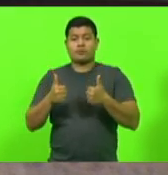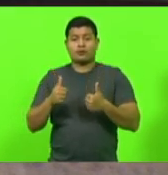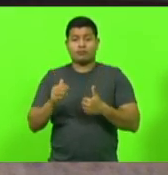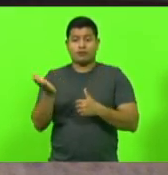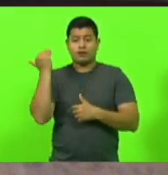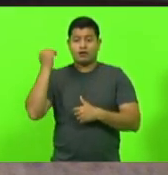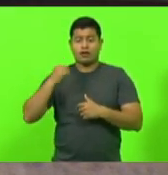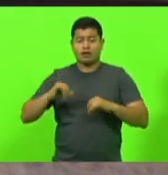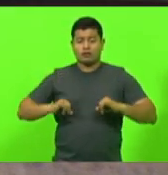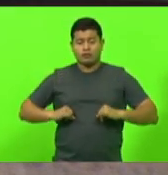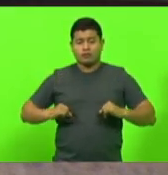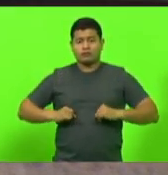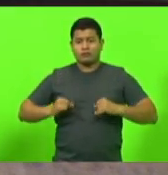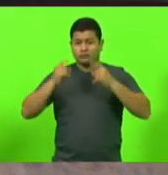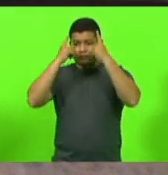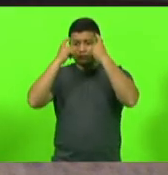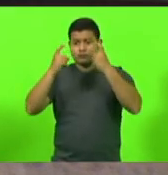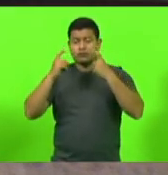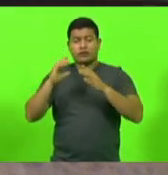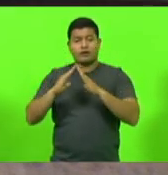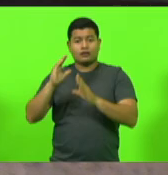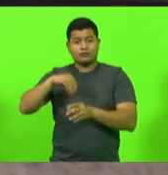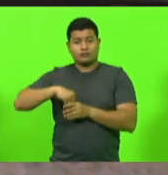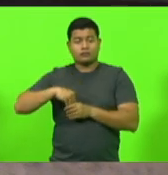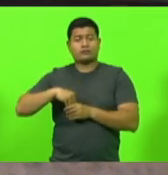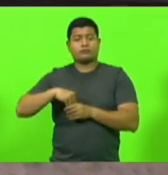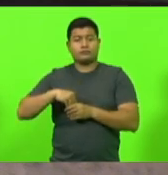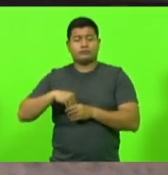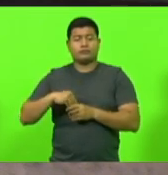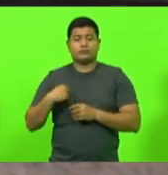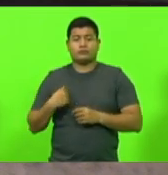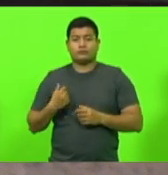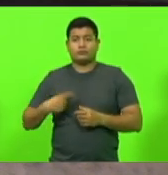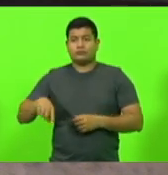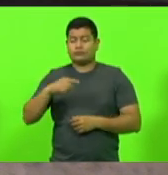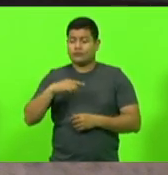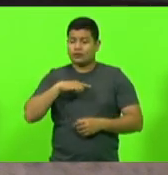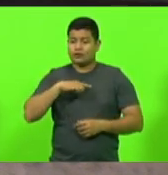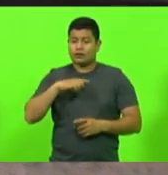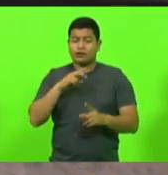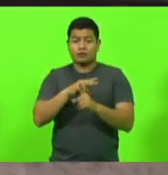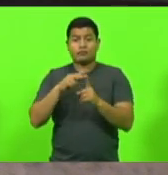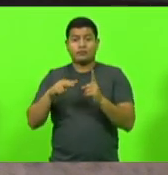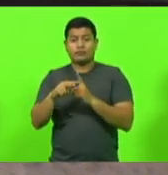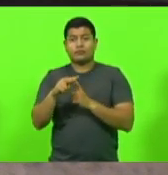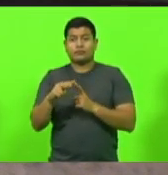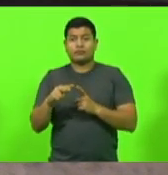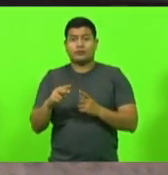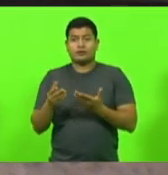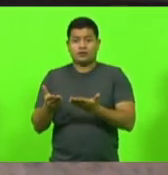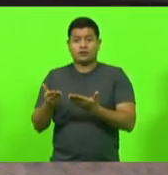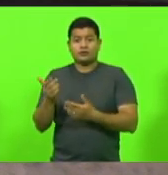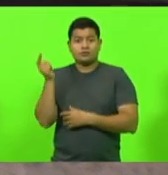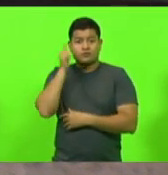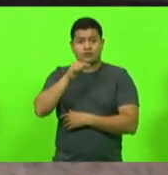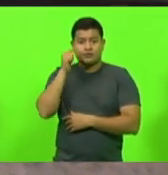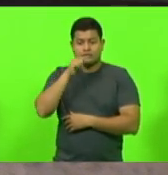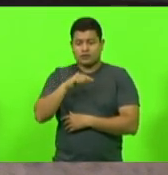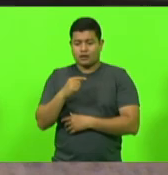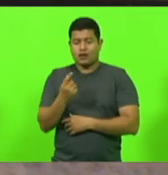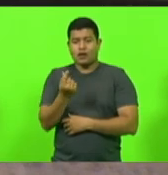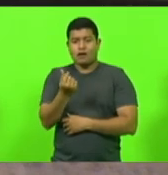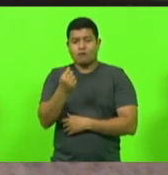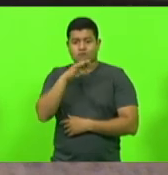doméstica, e nós vamos dar condições para que, tendo, assim, um vislumbre de uma condição mínima de subsistência econômica,